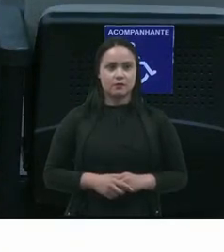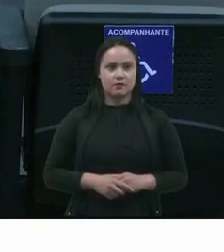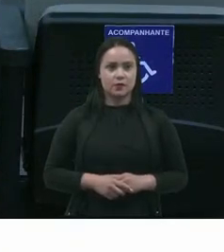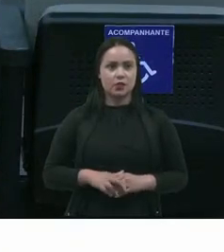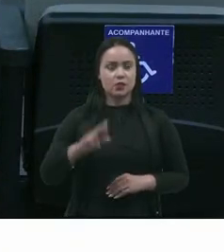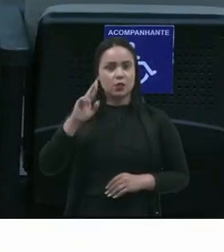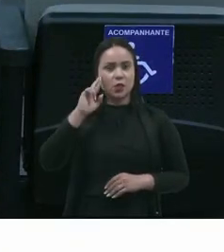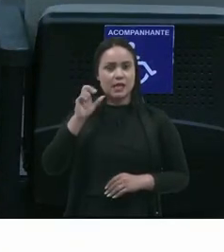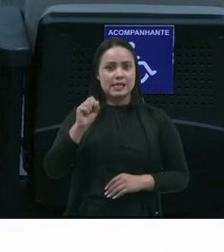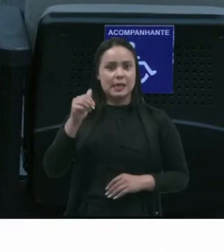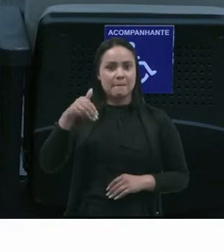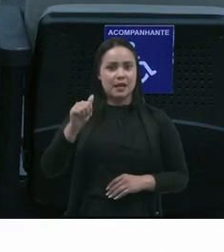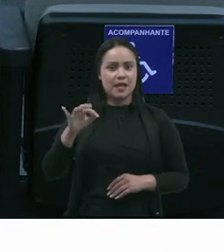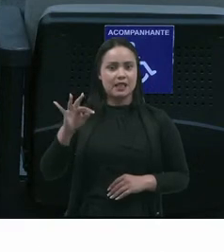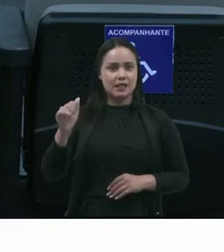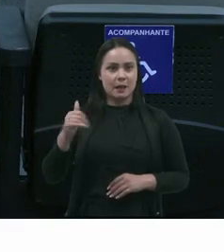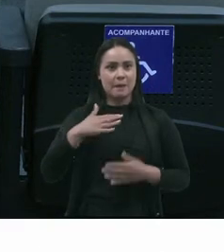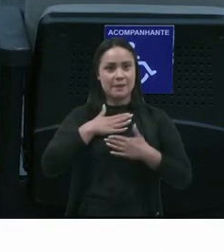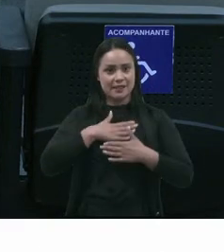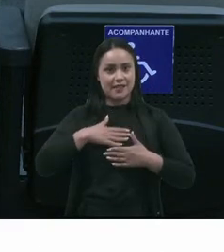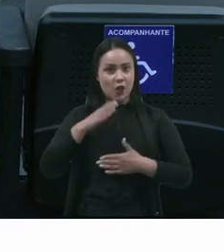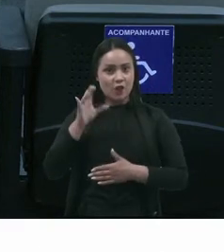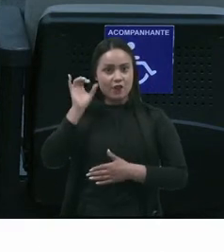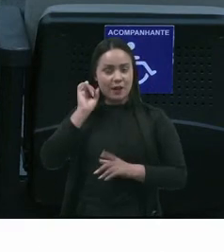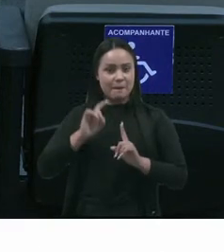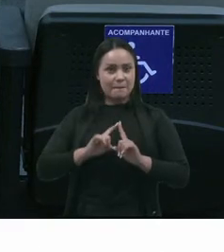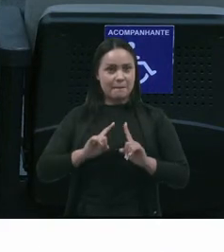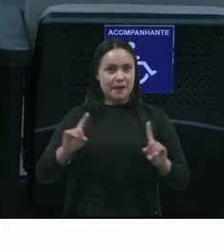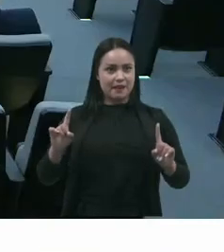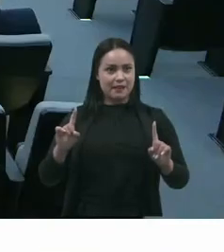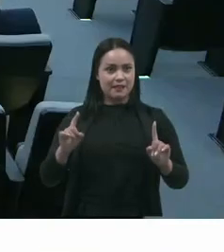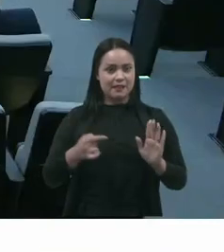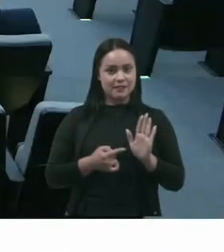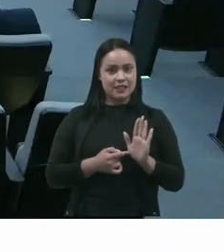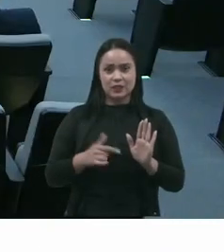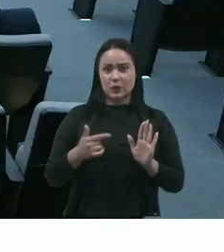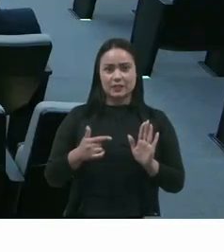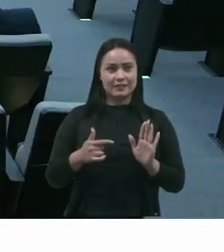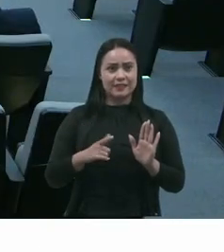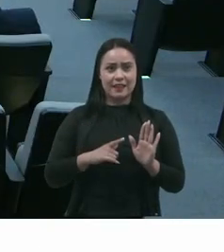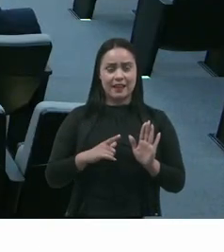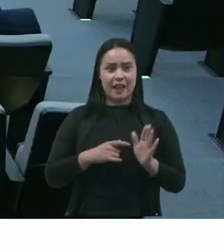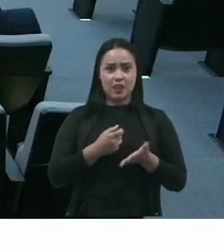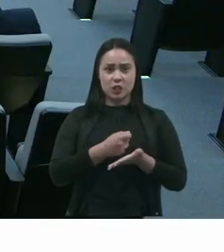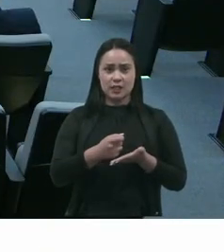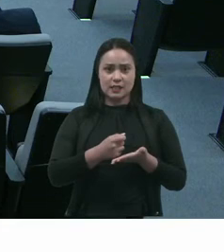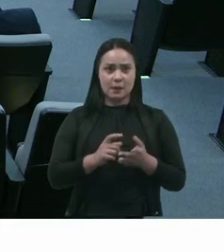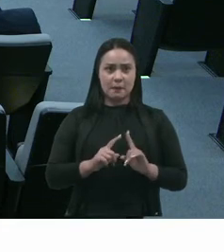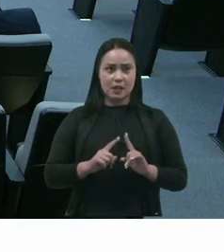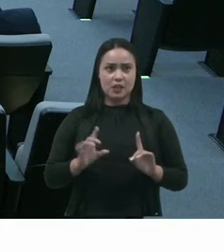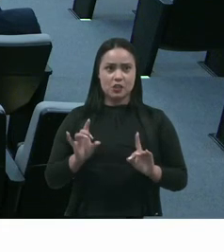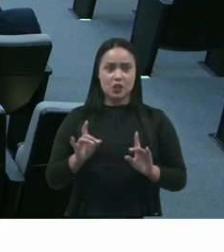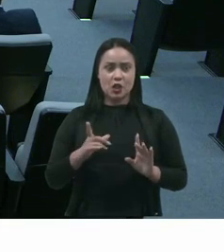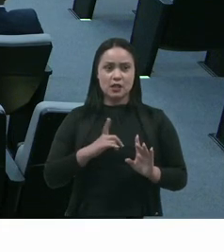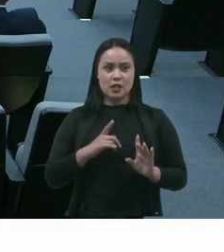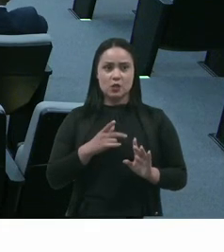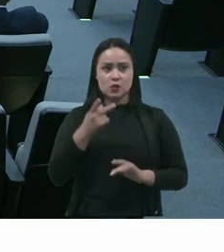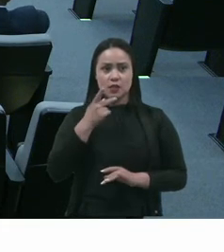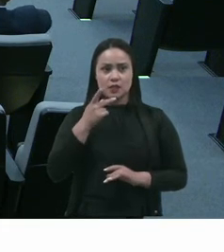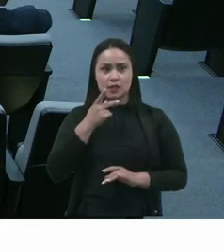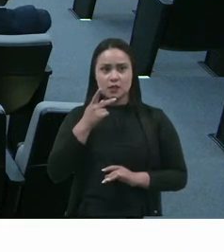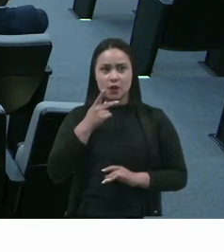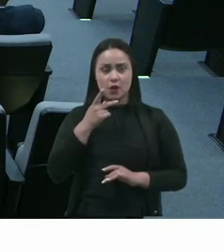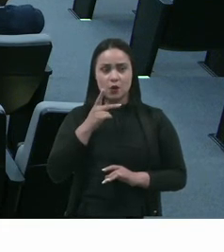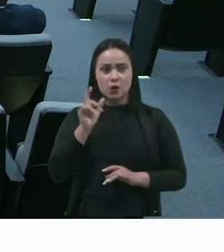Doutora Samanta, teria muito prazer em ouvi-la, mas se quer referir, porque não tenho essa anotação. Aqui eu só tenho uma sustentação